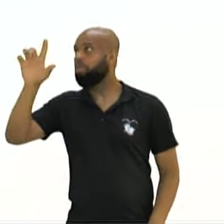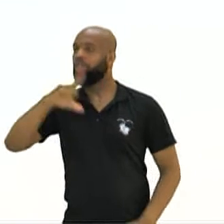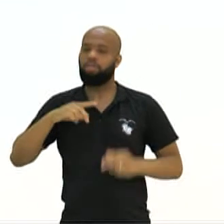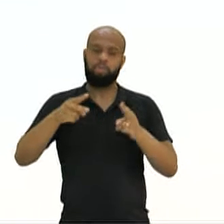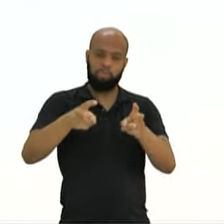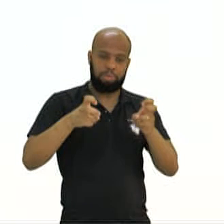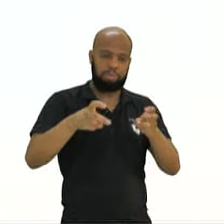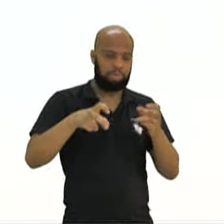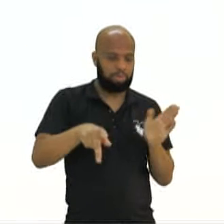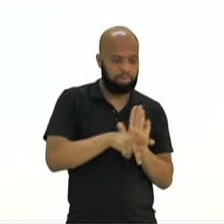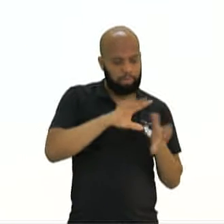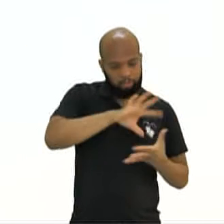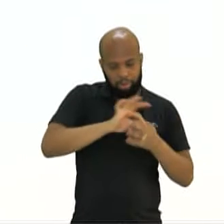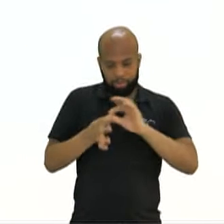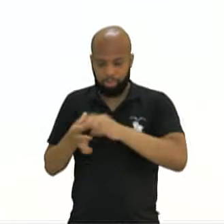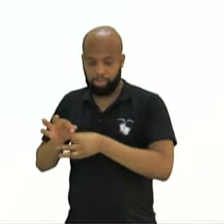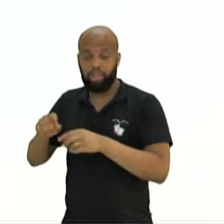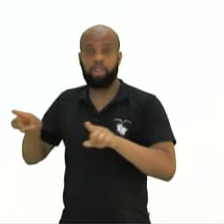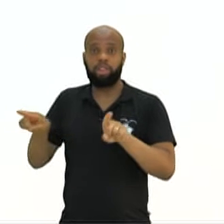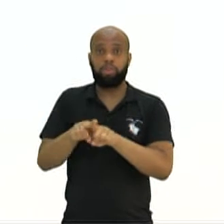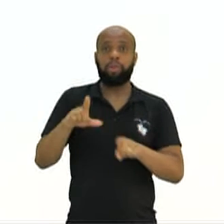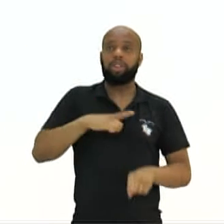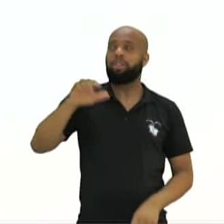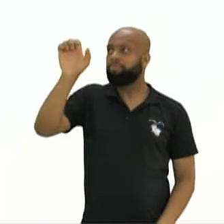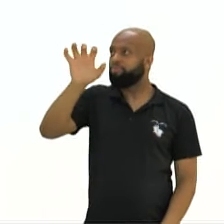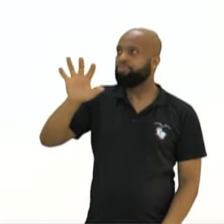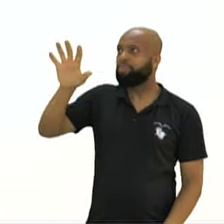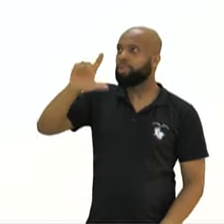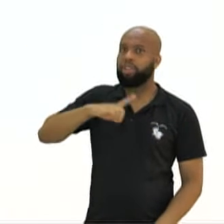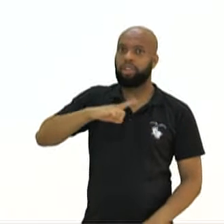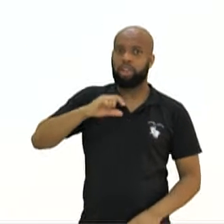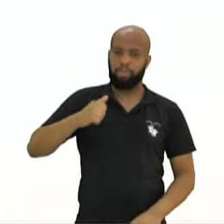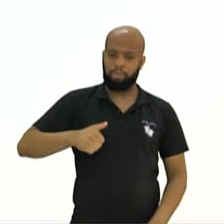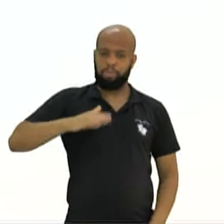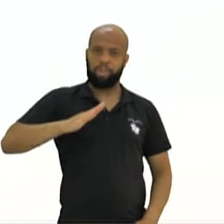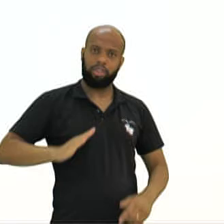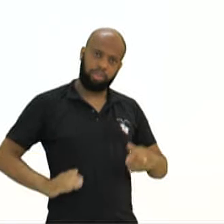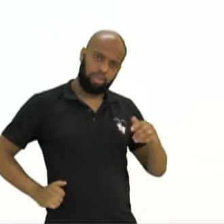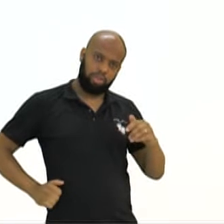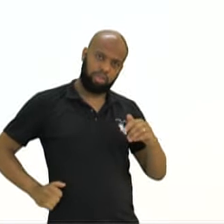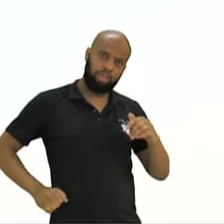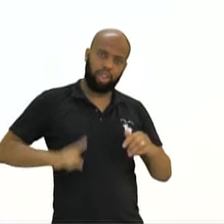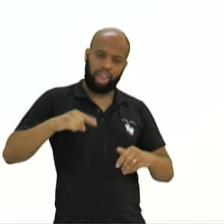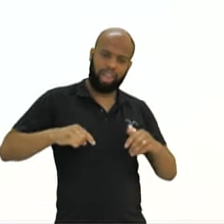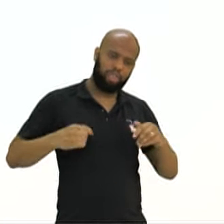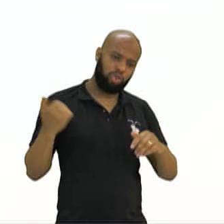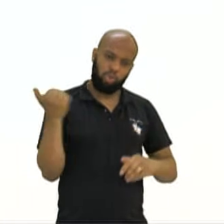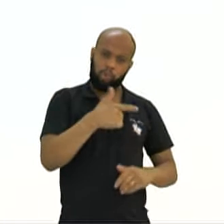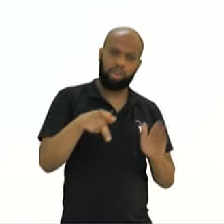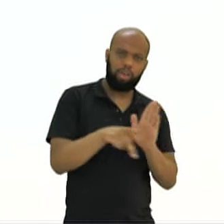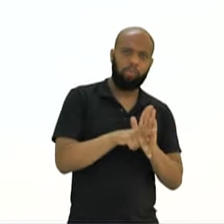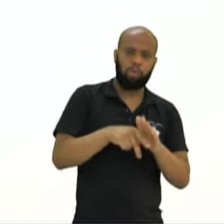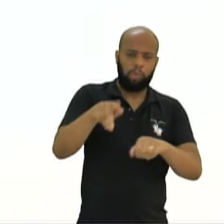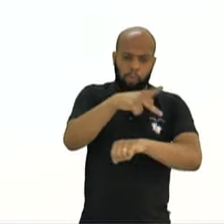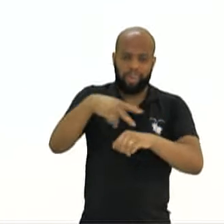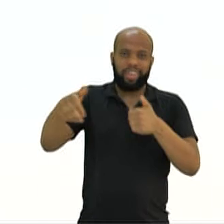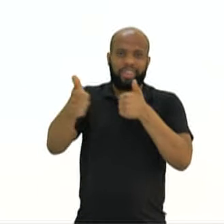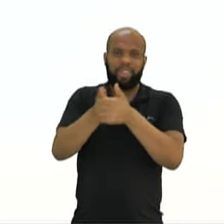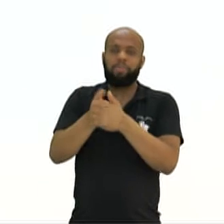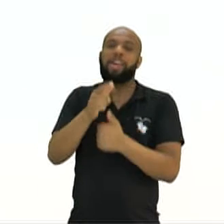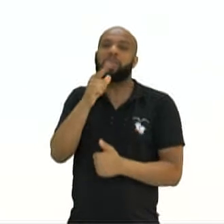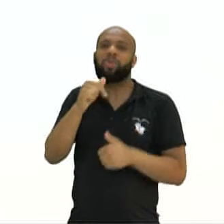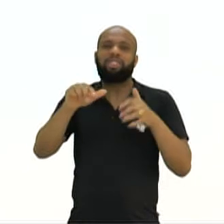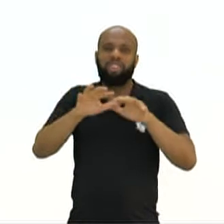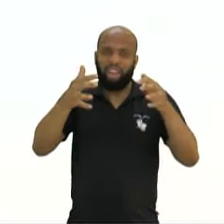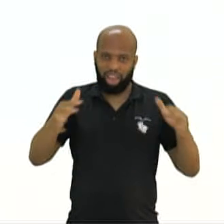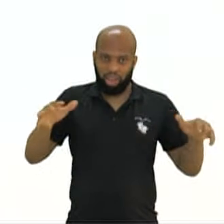exploração do continente, a disputa de regiões para além dos limites dos países ibéricos. Nessa aula vocês vão ver comigo as máquinas de moer moenda, Companhia